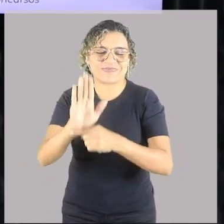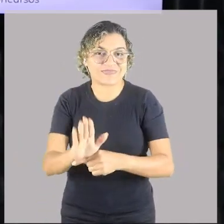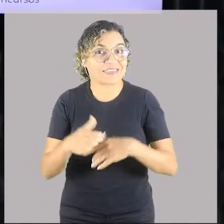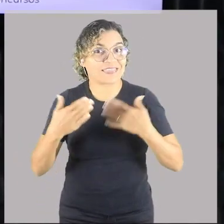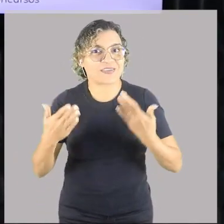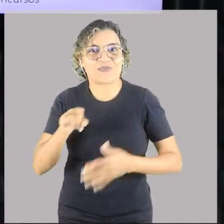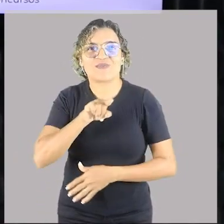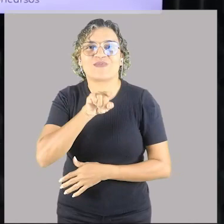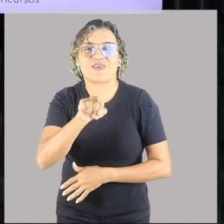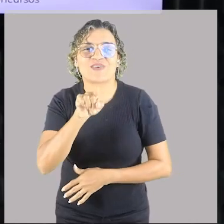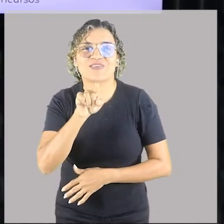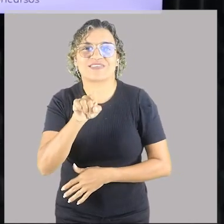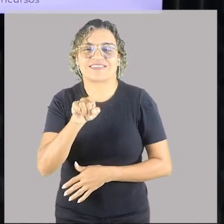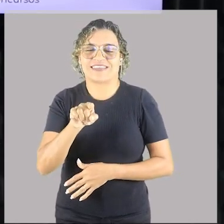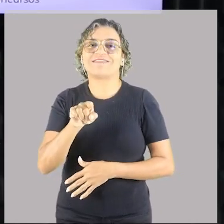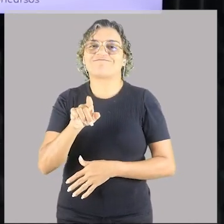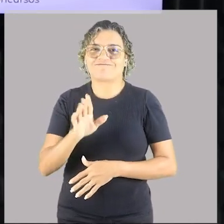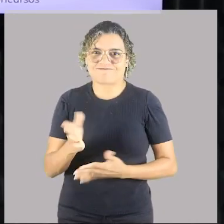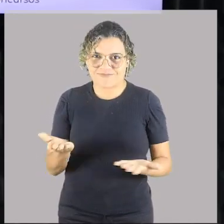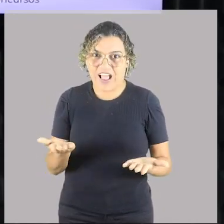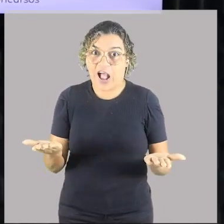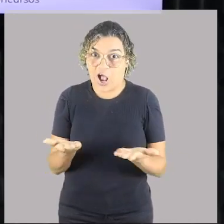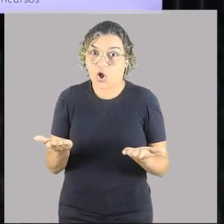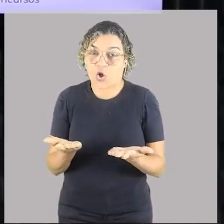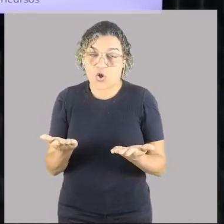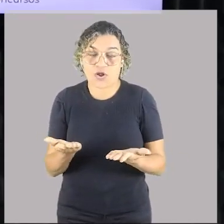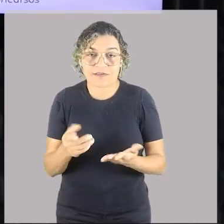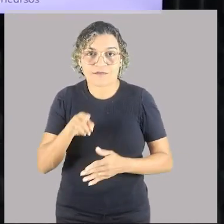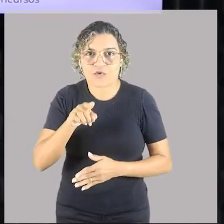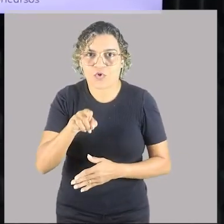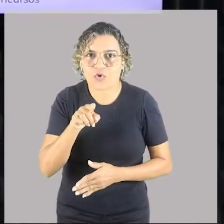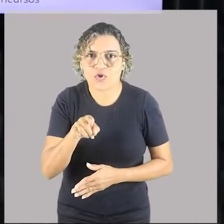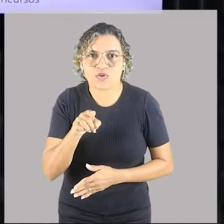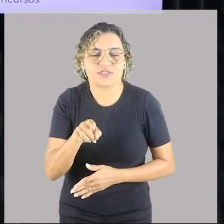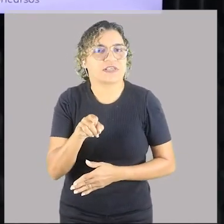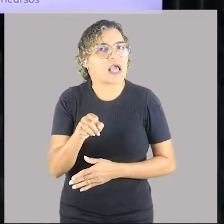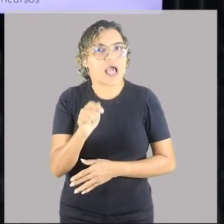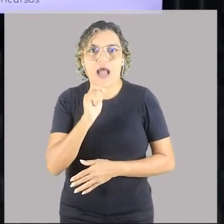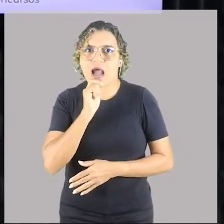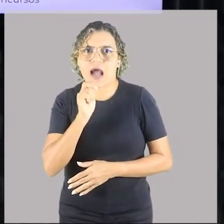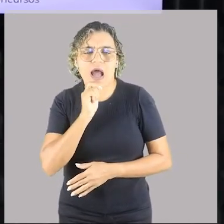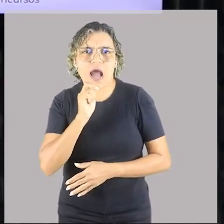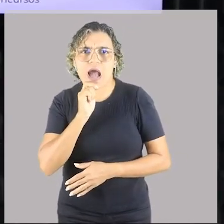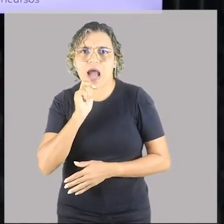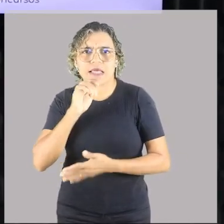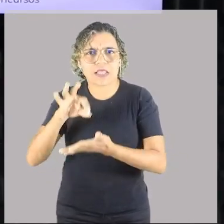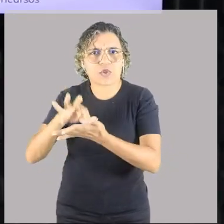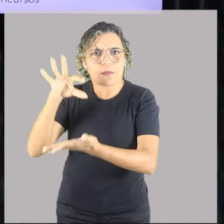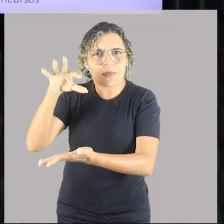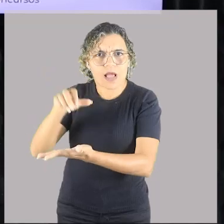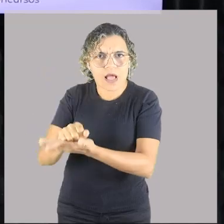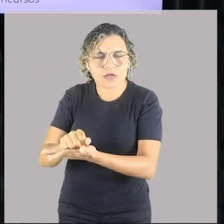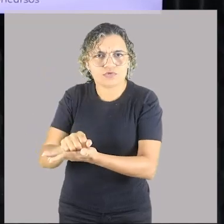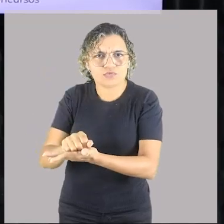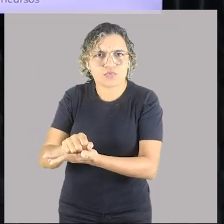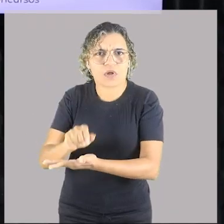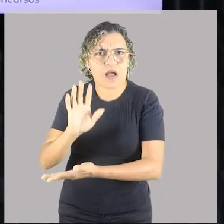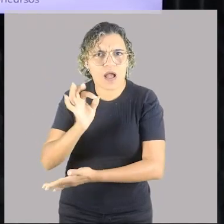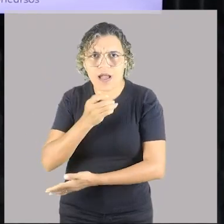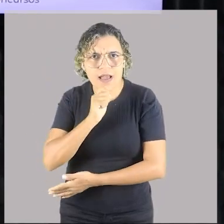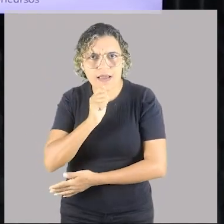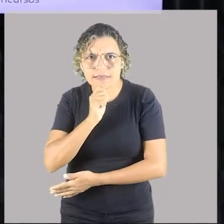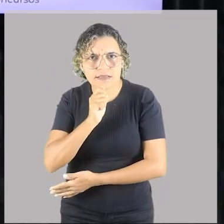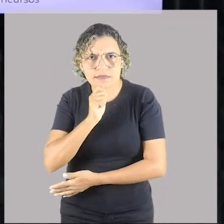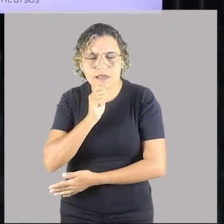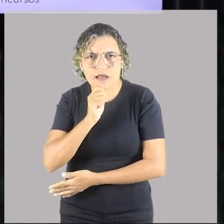galerinha, você que nessa retinha aqui final, cara, você não baixou aí o seu material, não faça isso